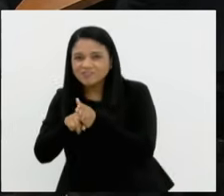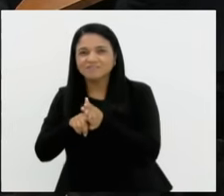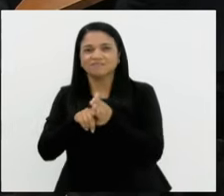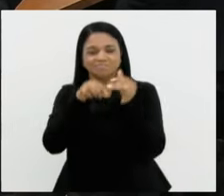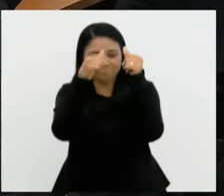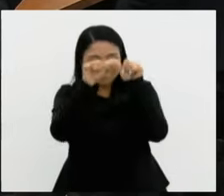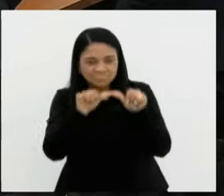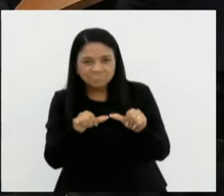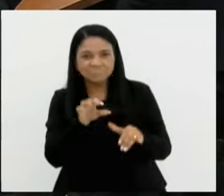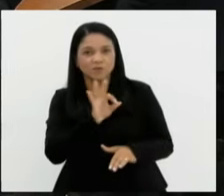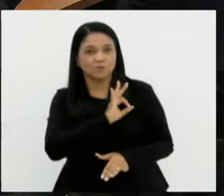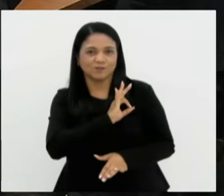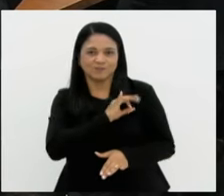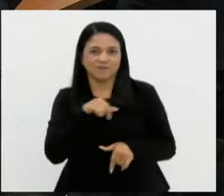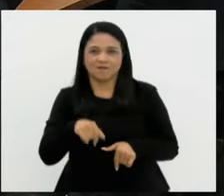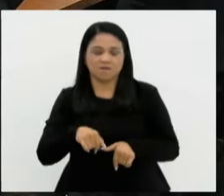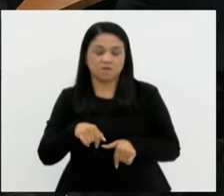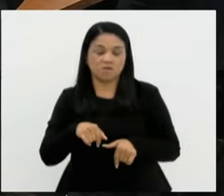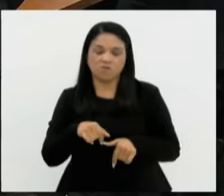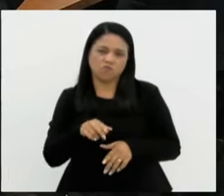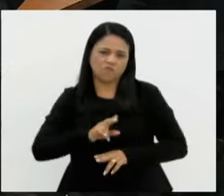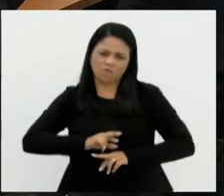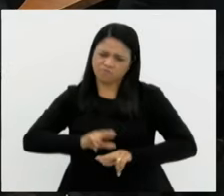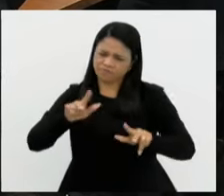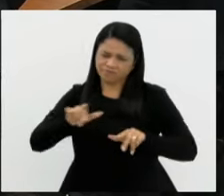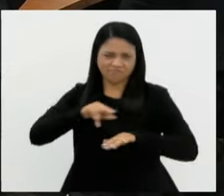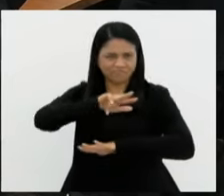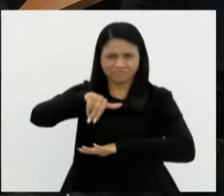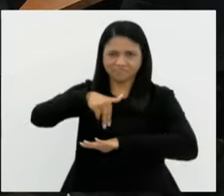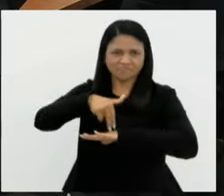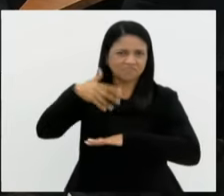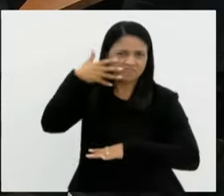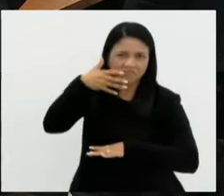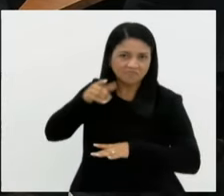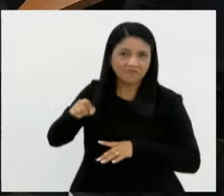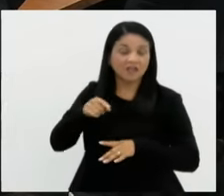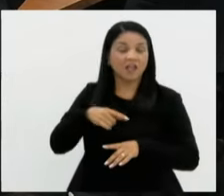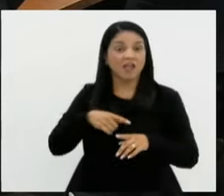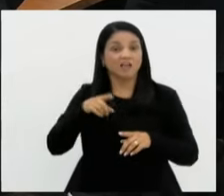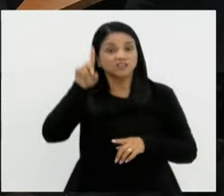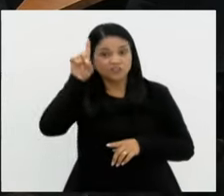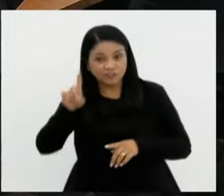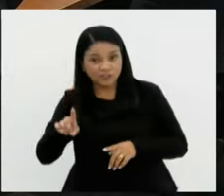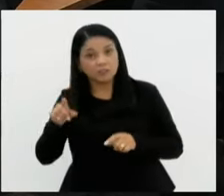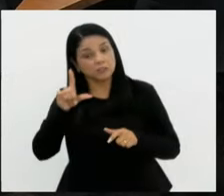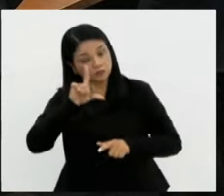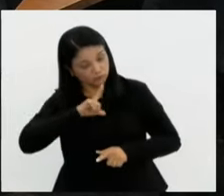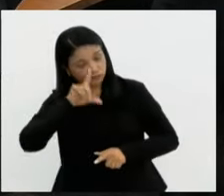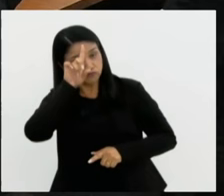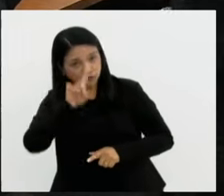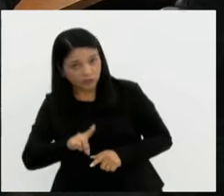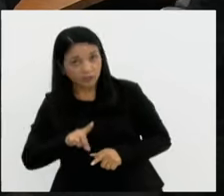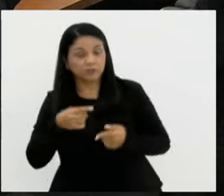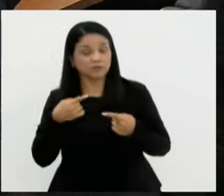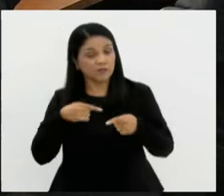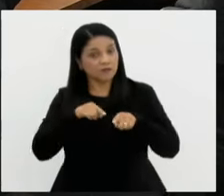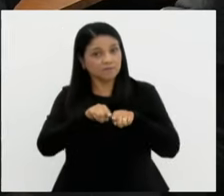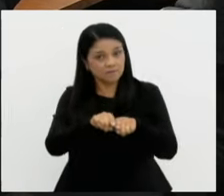caso de usar isso aqui como palanque, porque a esquerda tem direito de fazer, os aliados do prefeito têm direito de fazer,